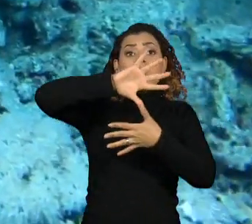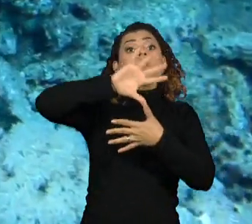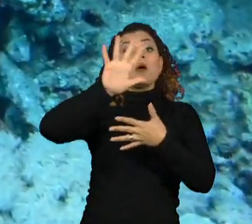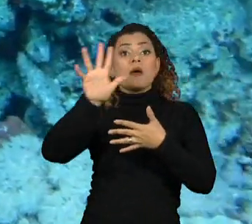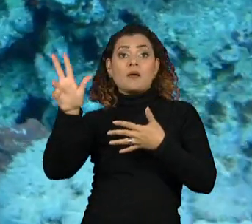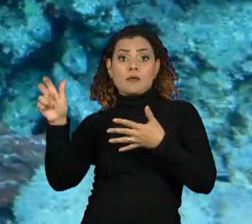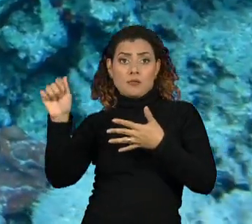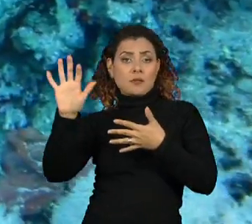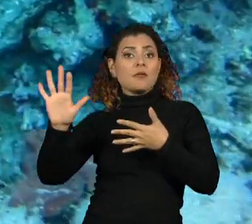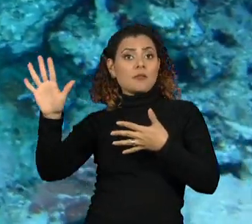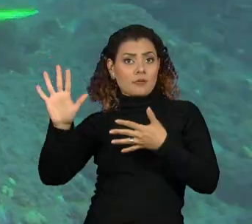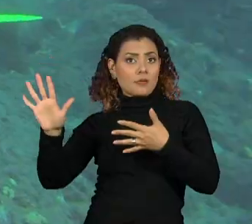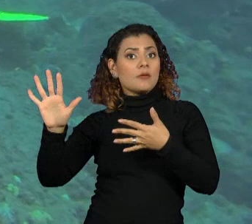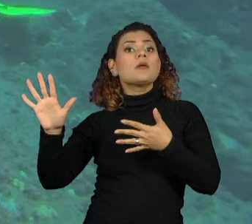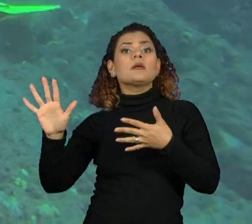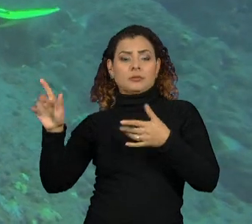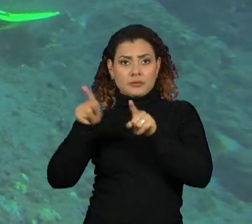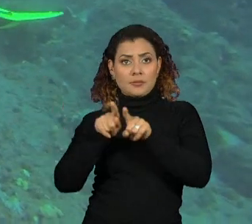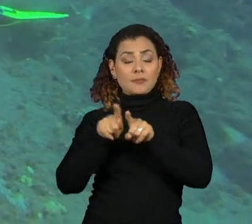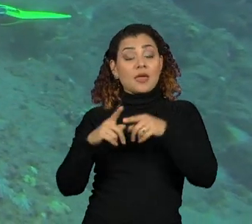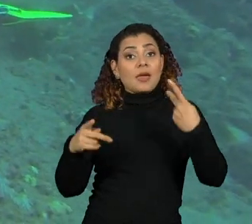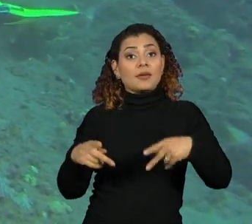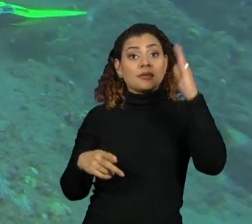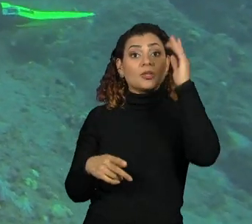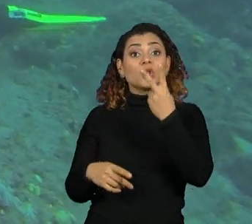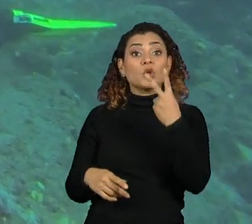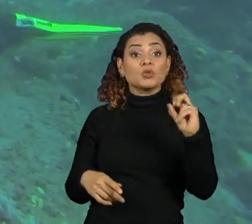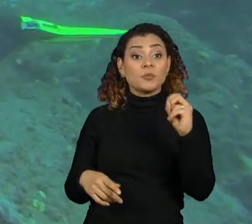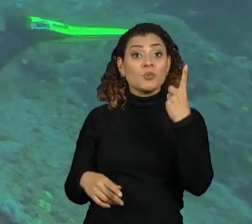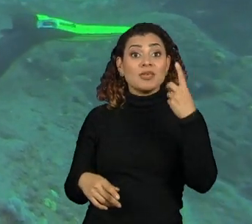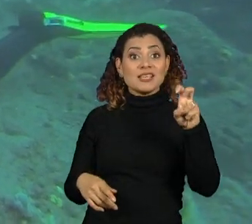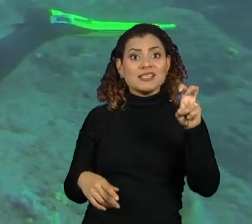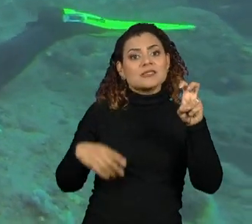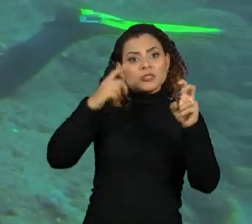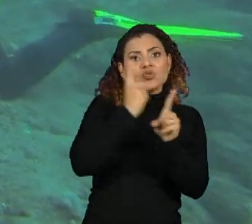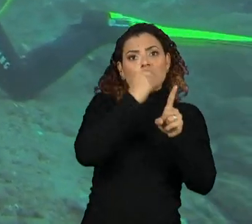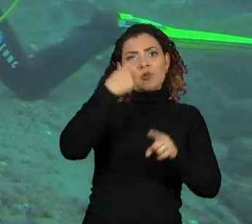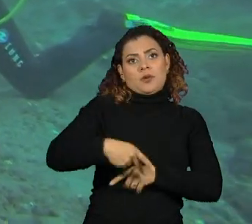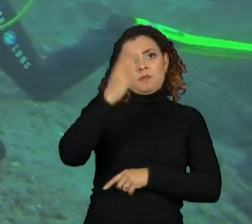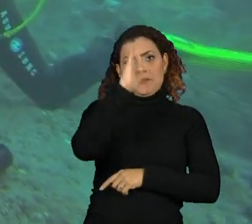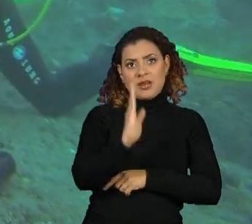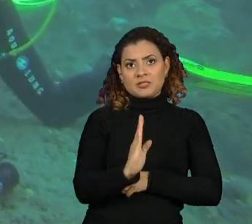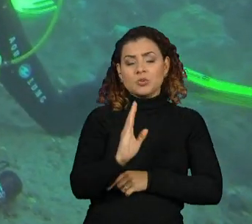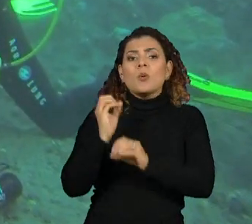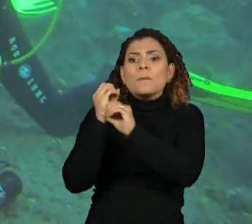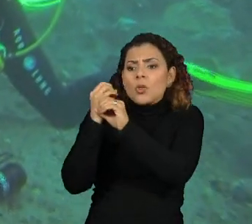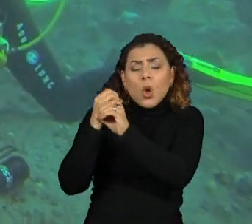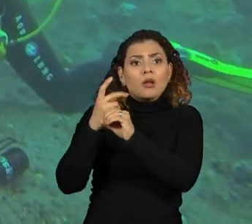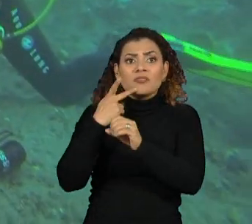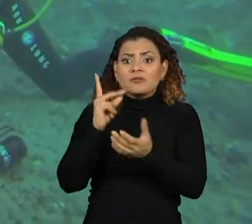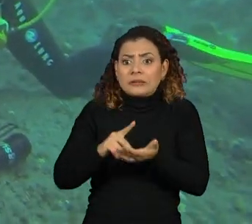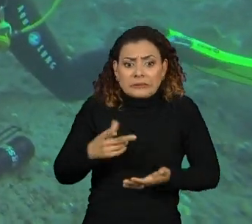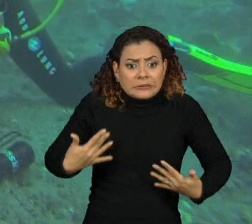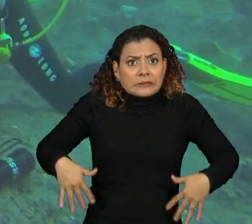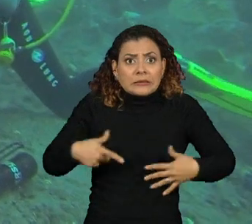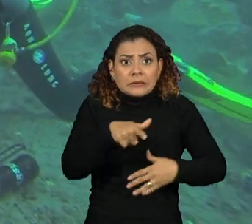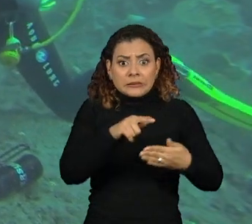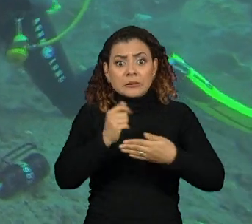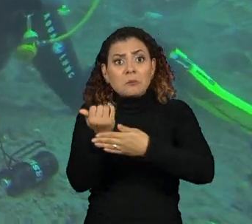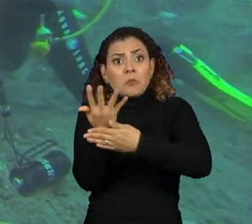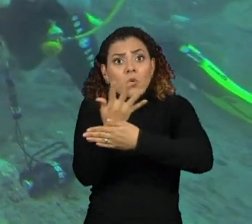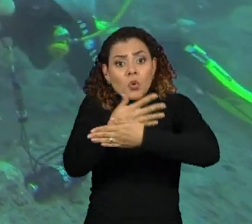desde 2015 ao Brasil. Considerado pelos biólogos uma espécie invasora, ele